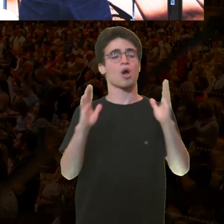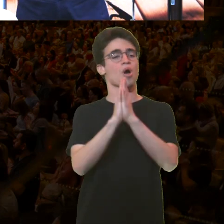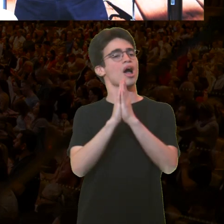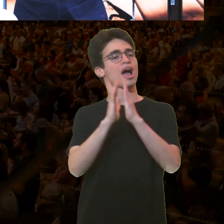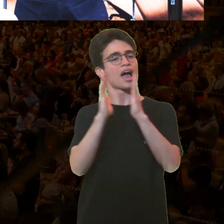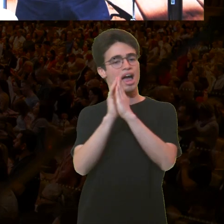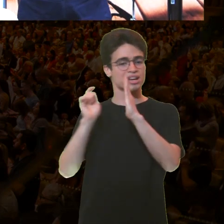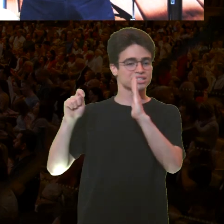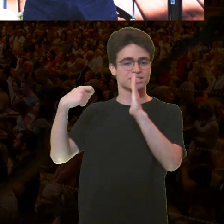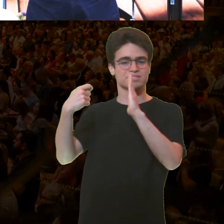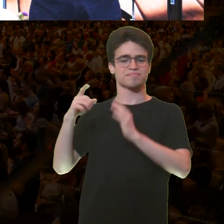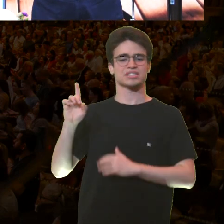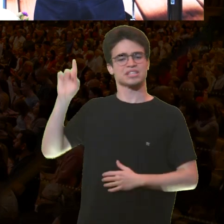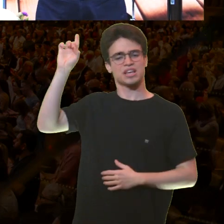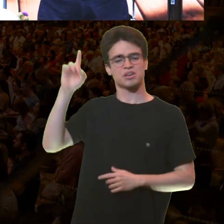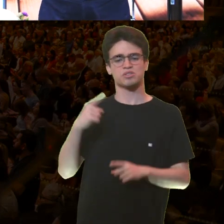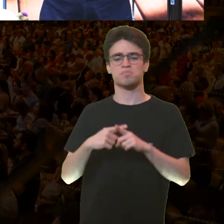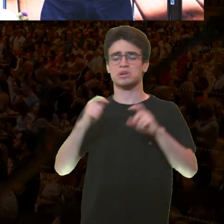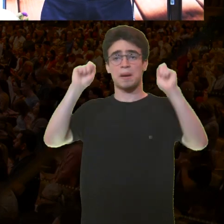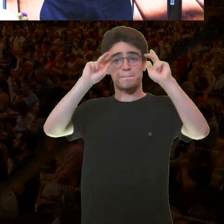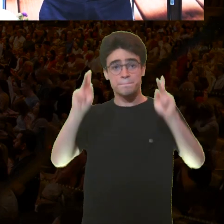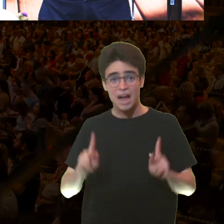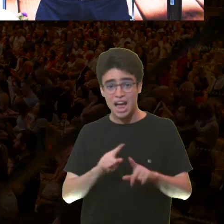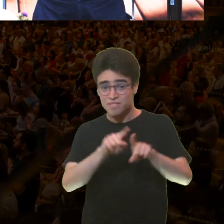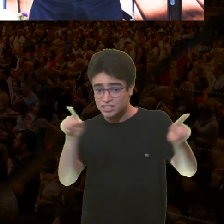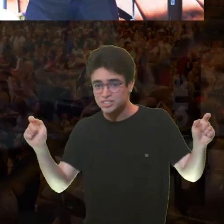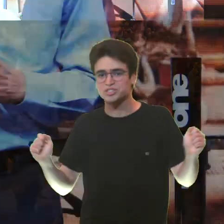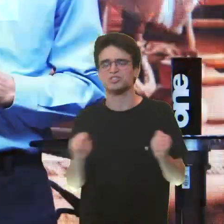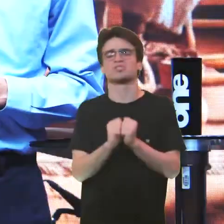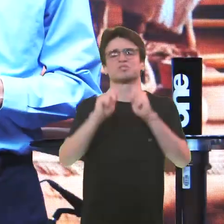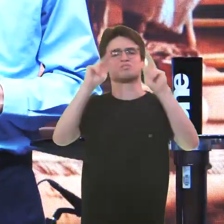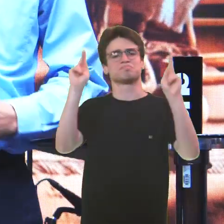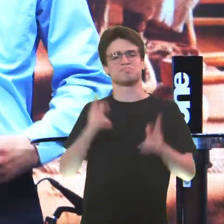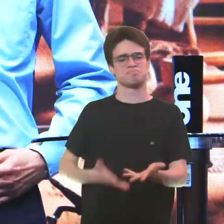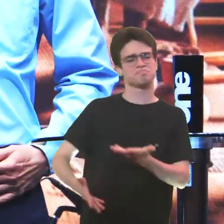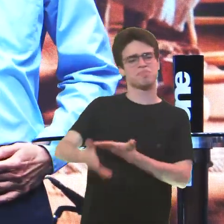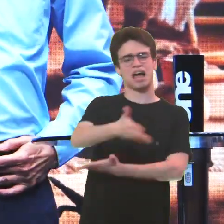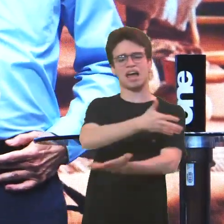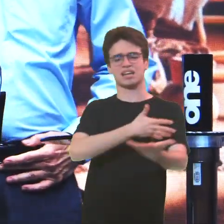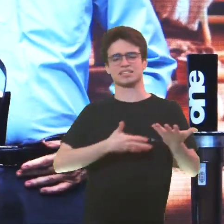porque na sua paz vós tereis paz.